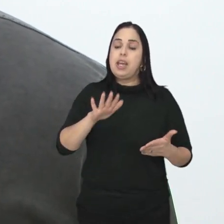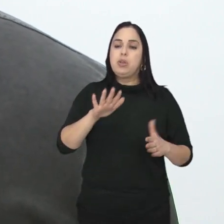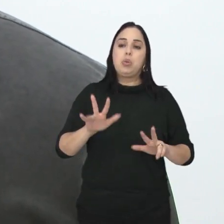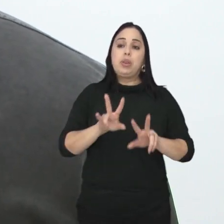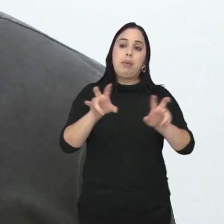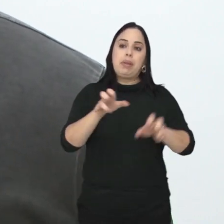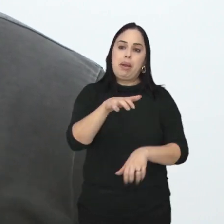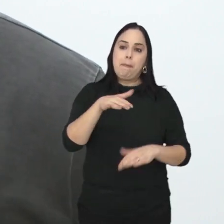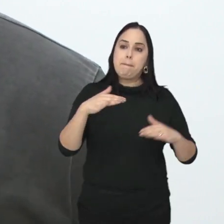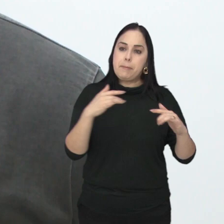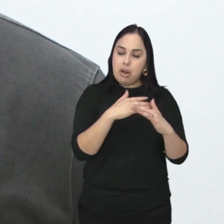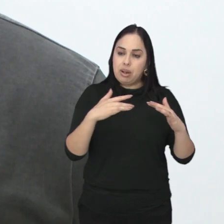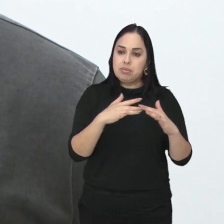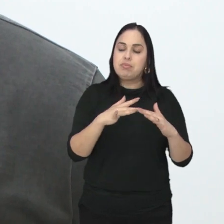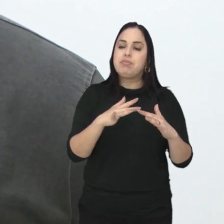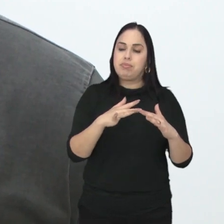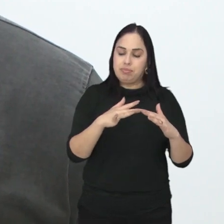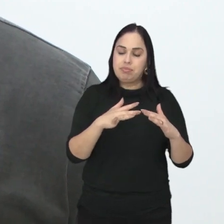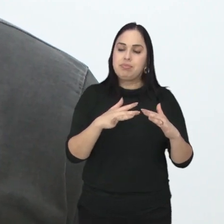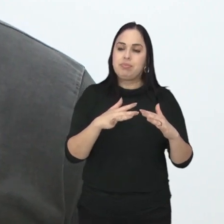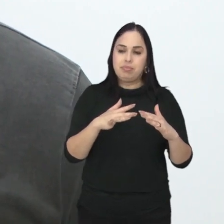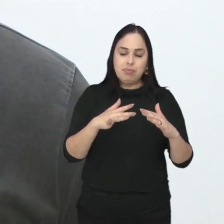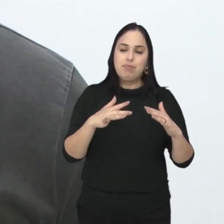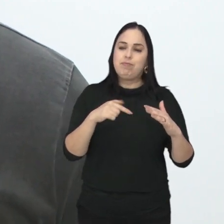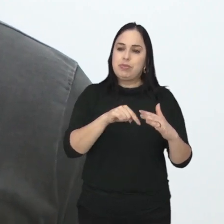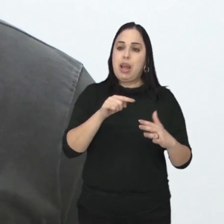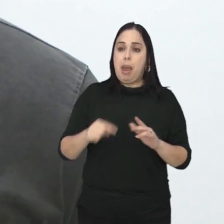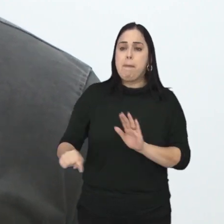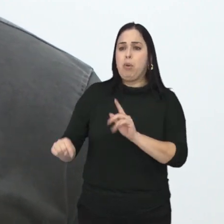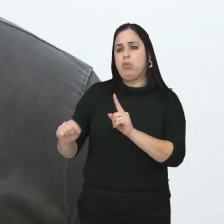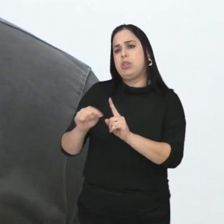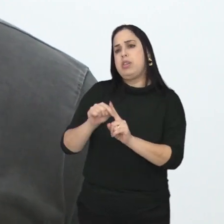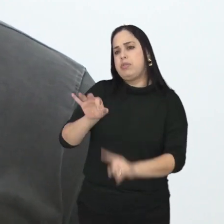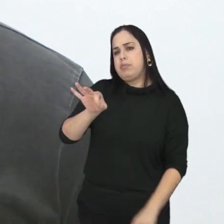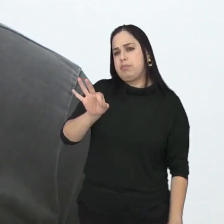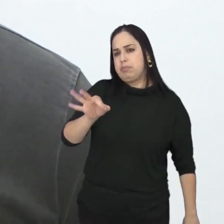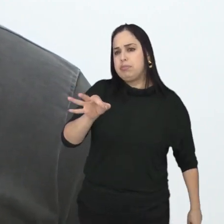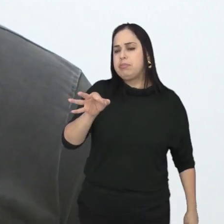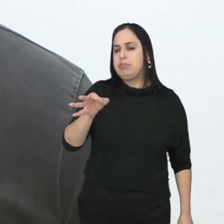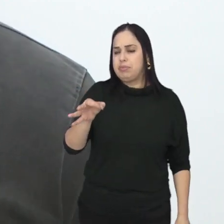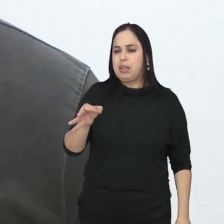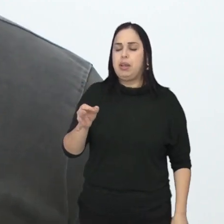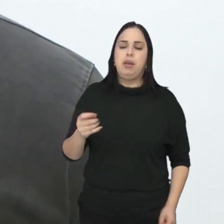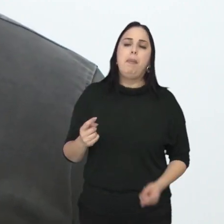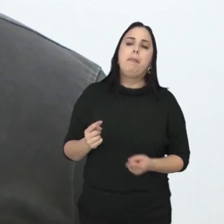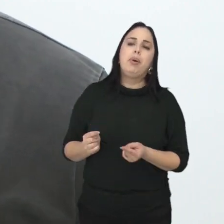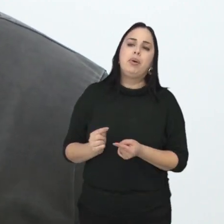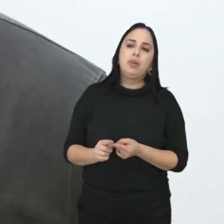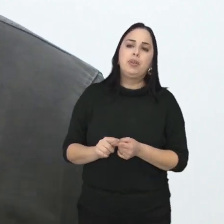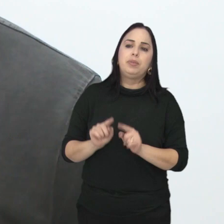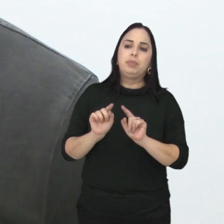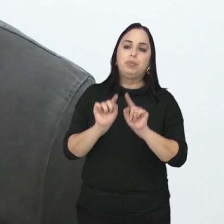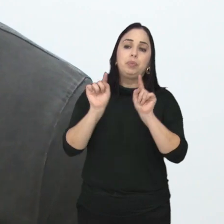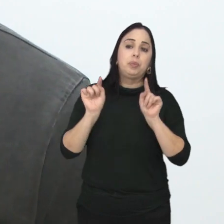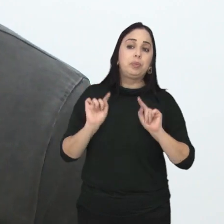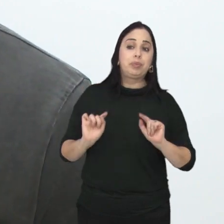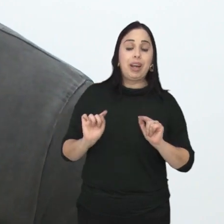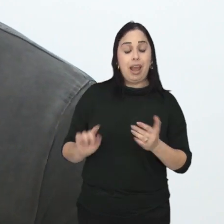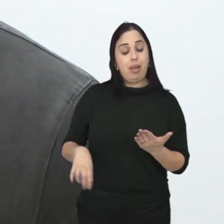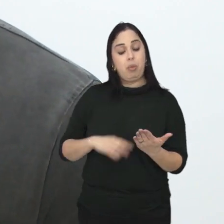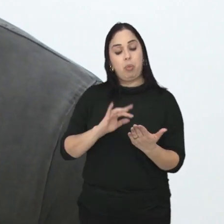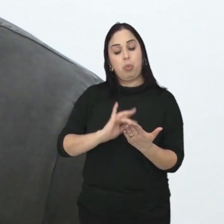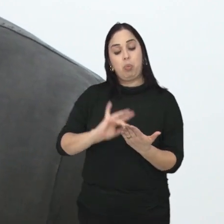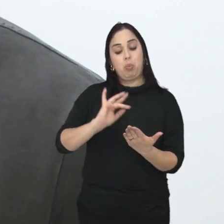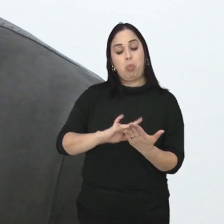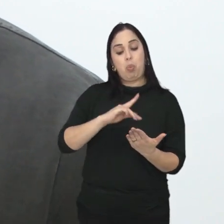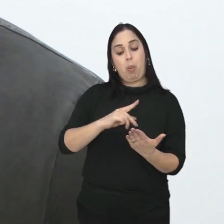da mobilidade, é algo realmente muito positivo, tá certo? Por quê? Você tem um aplicativo que